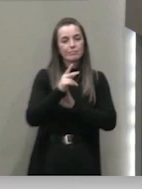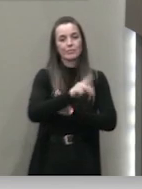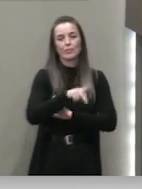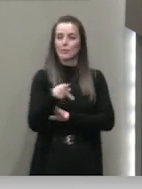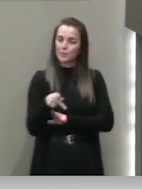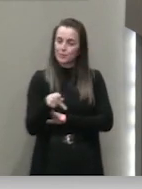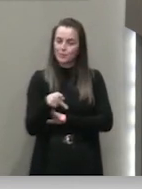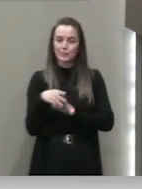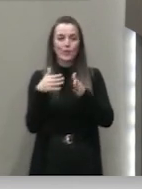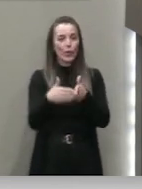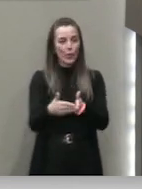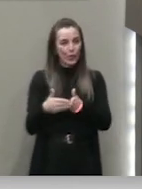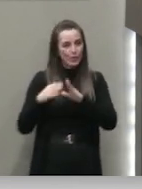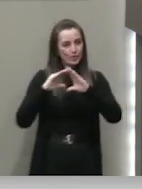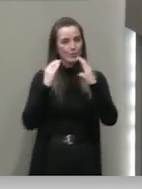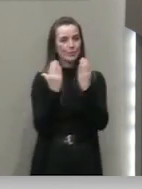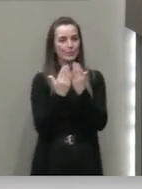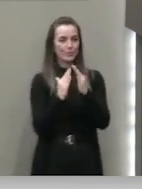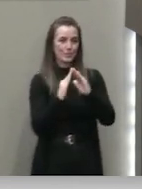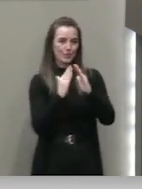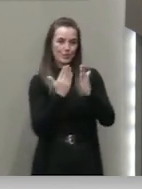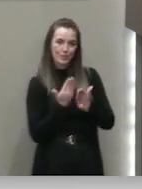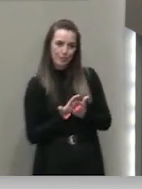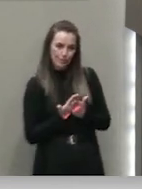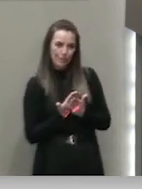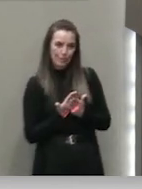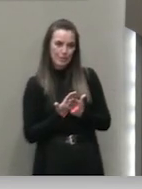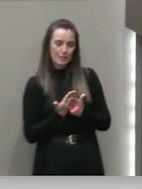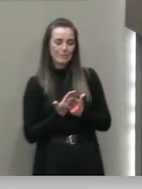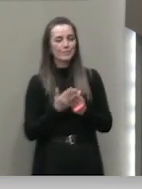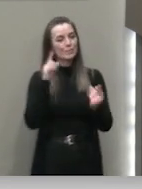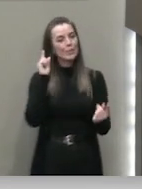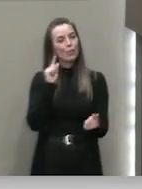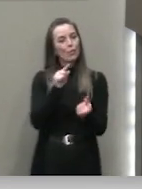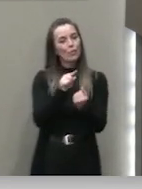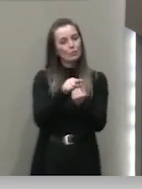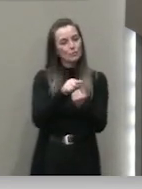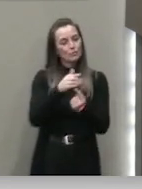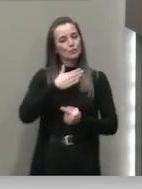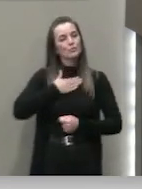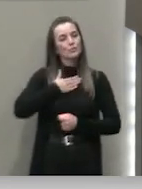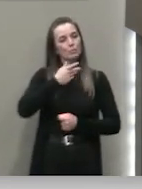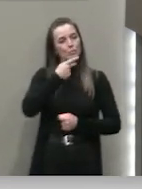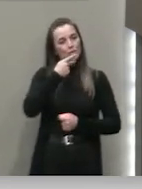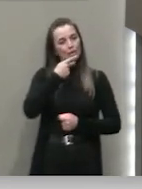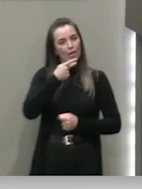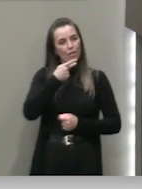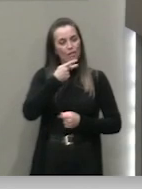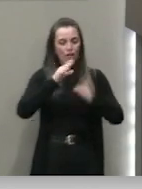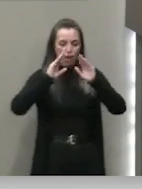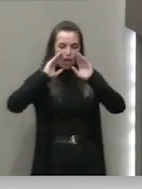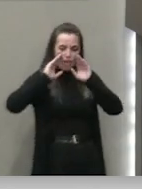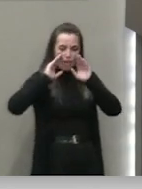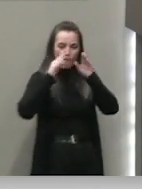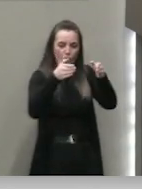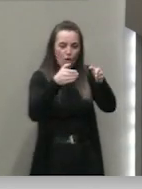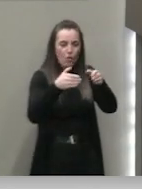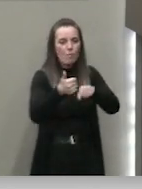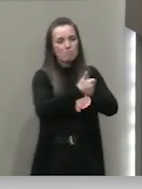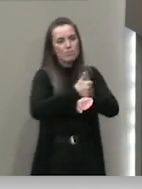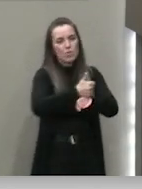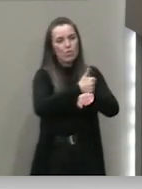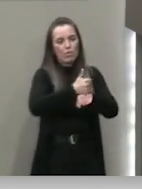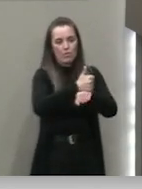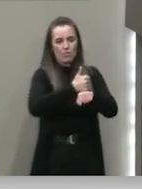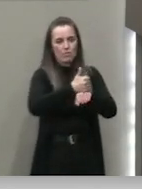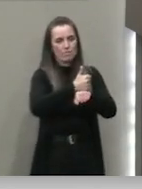a comunidade escolar que está nos acompanhando, para direcionar a minha fala à profissão docente.